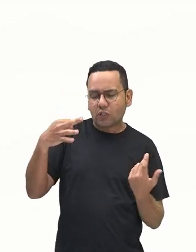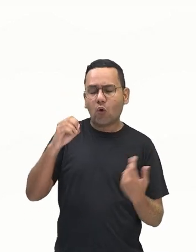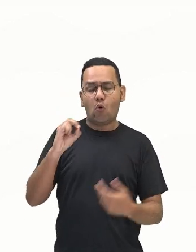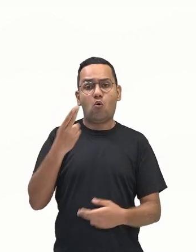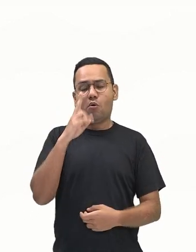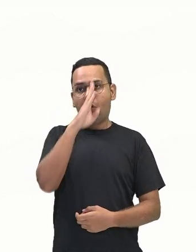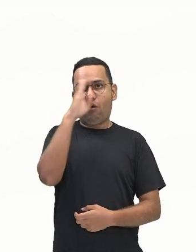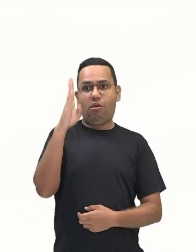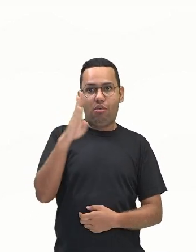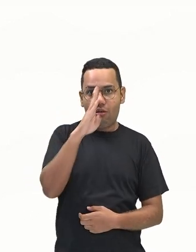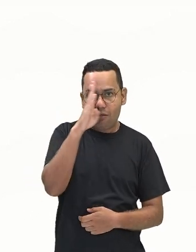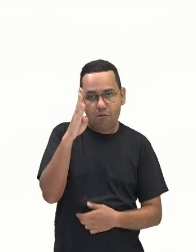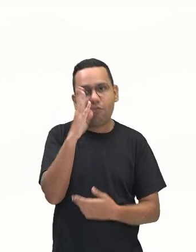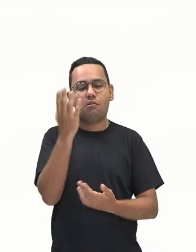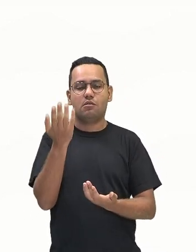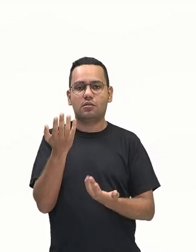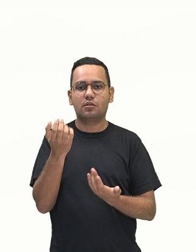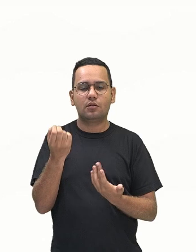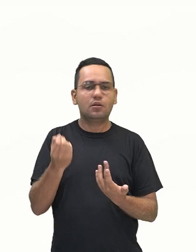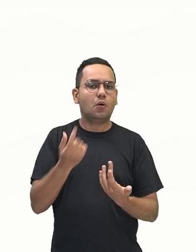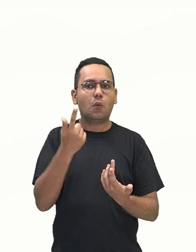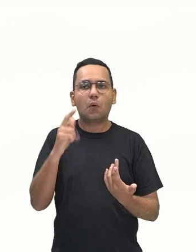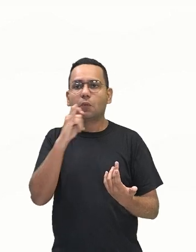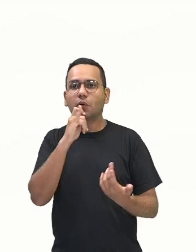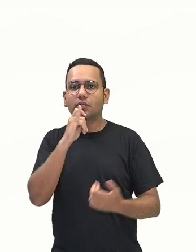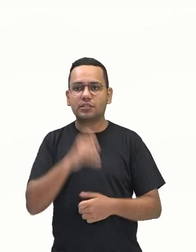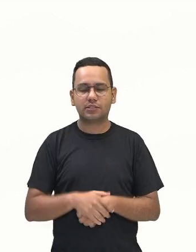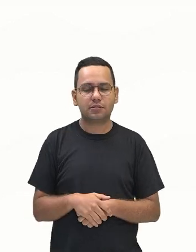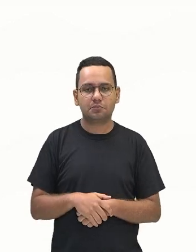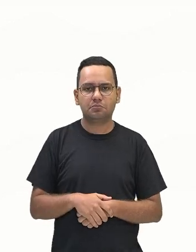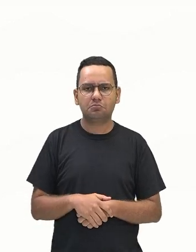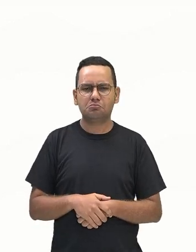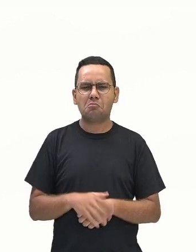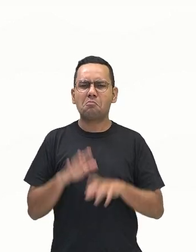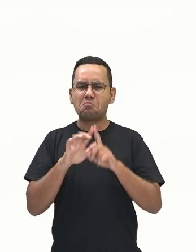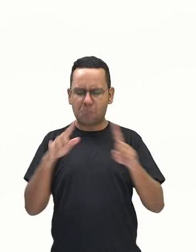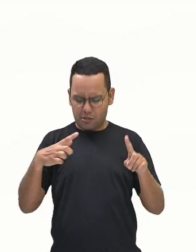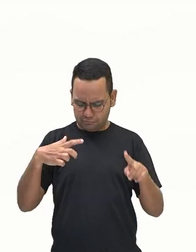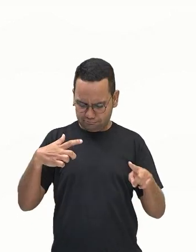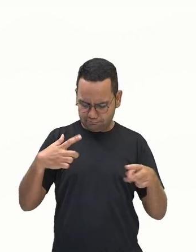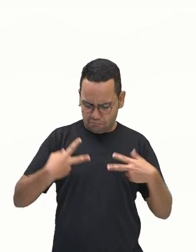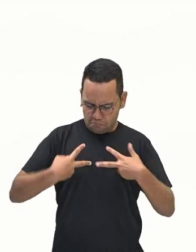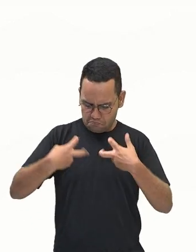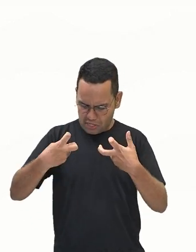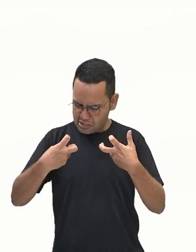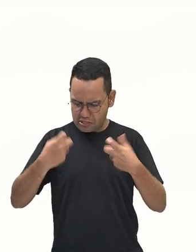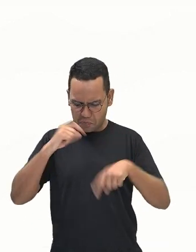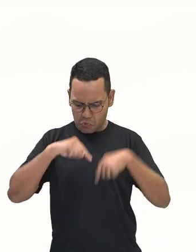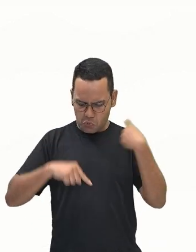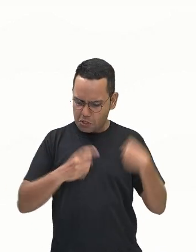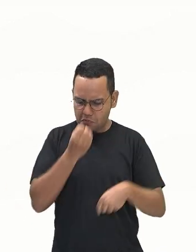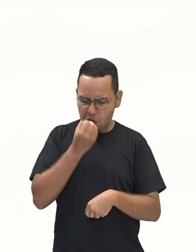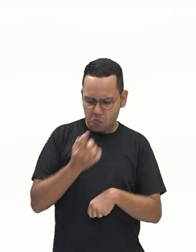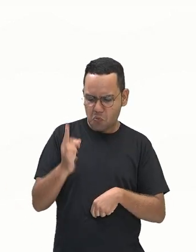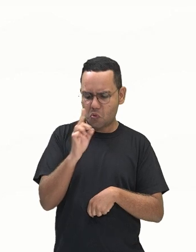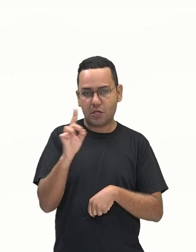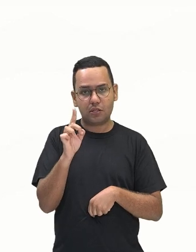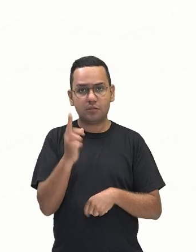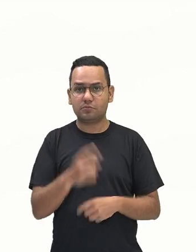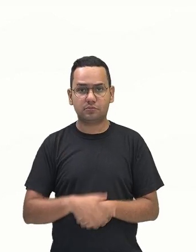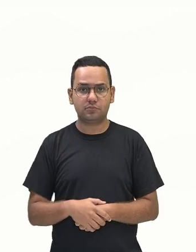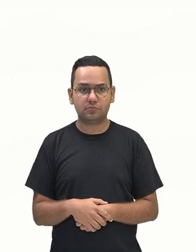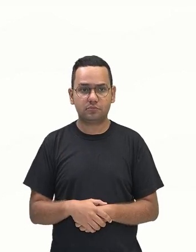estou conseguindo ficar bem, né, não estou passando bem. E também podem ser os sinais,